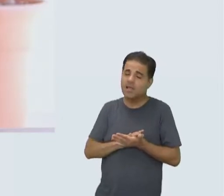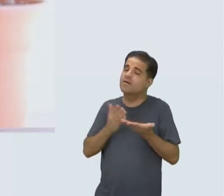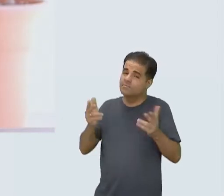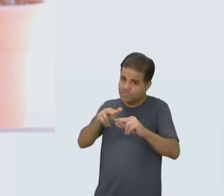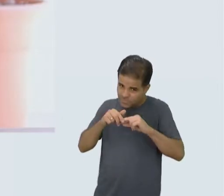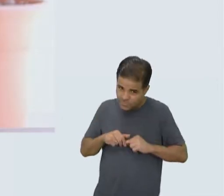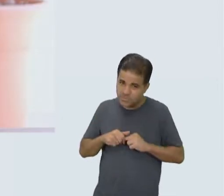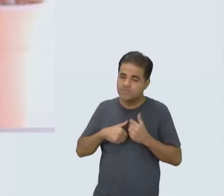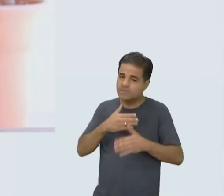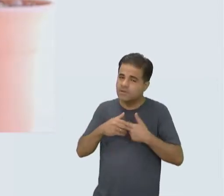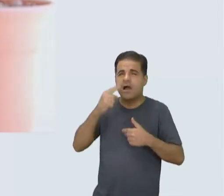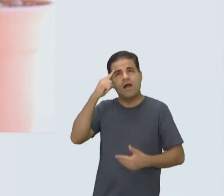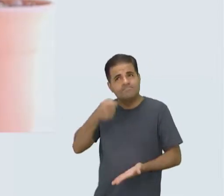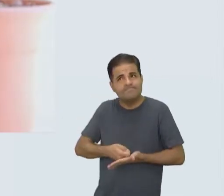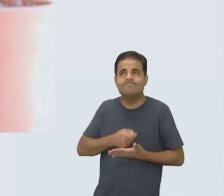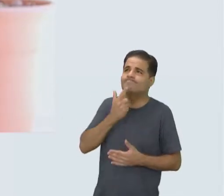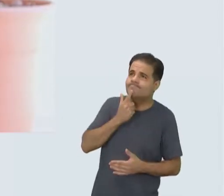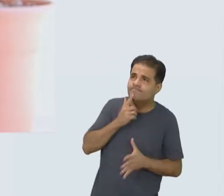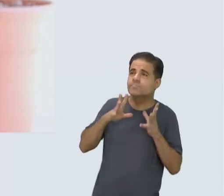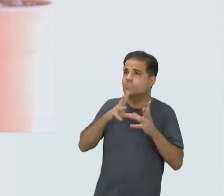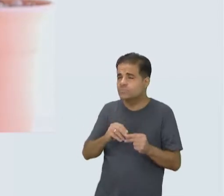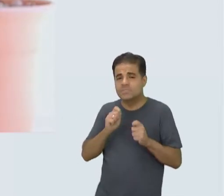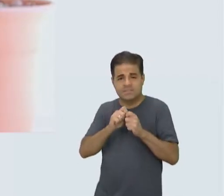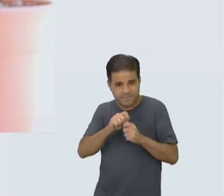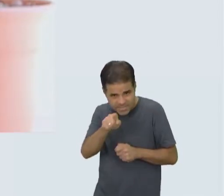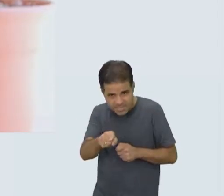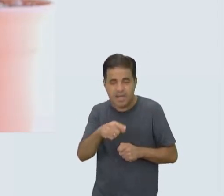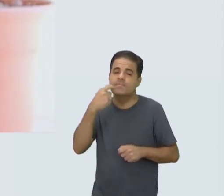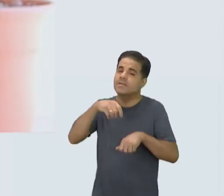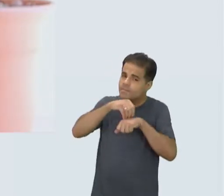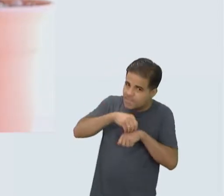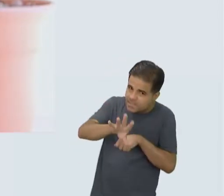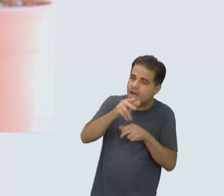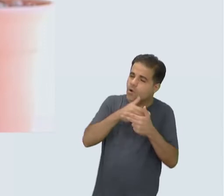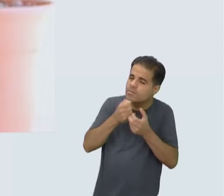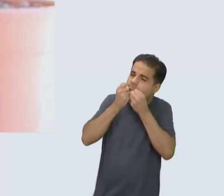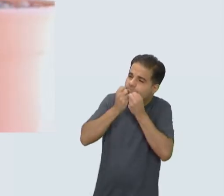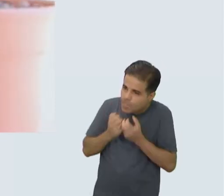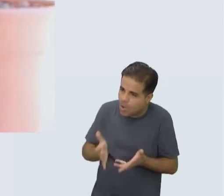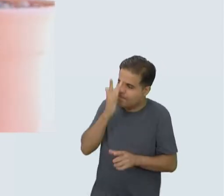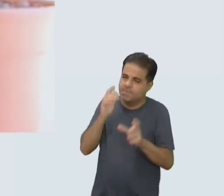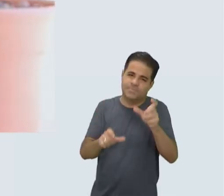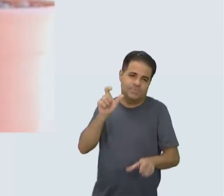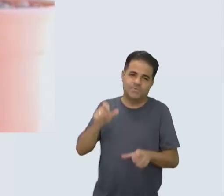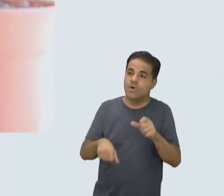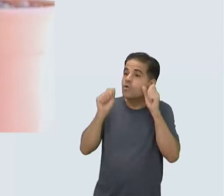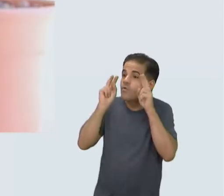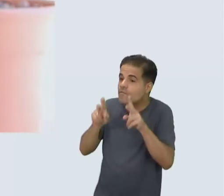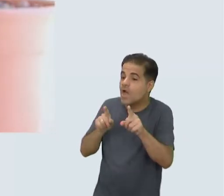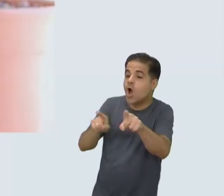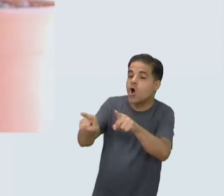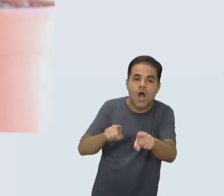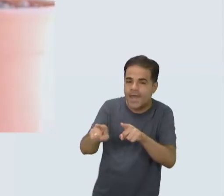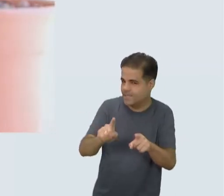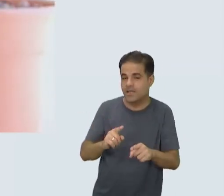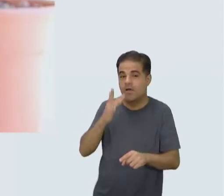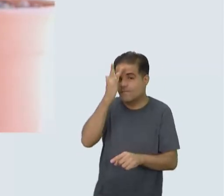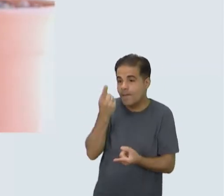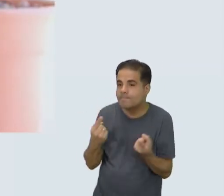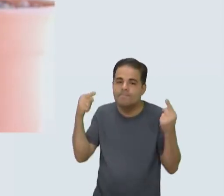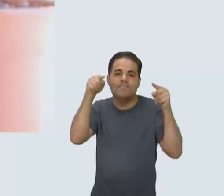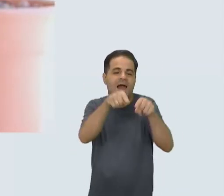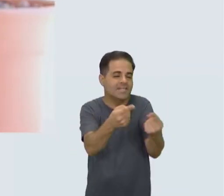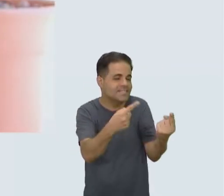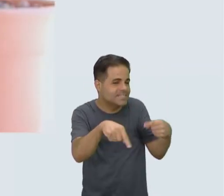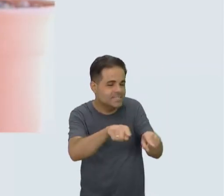gente já tira muitas conclusões. Em tudo que você for fazer, tenta passar algo bom para as pessoas. Não enxergue concorrentes, enxergue